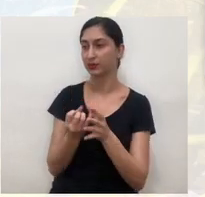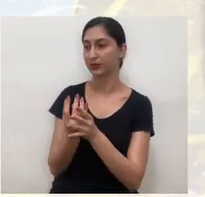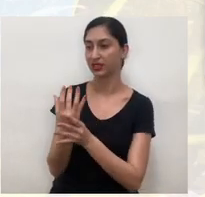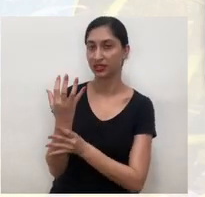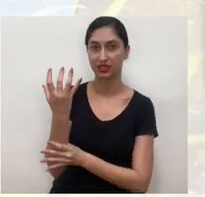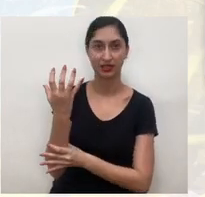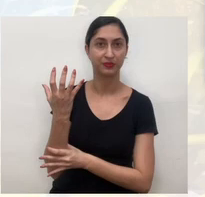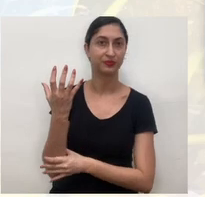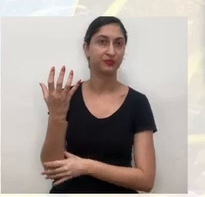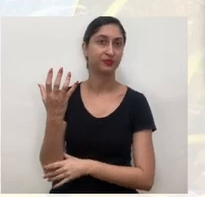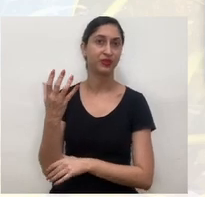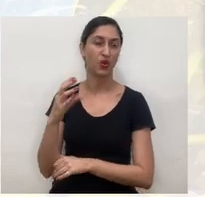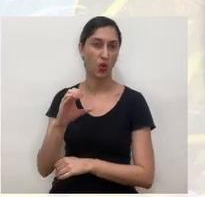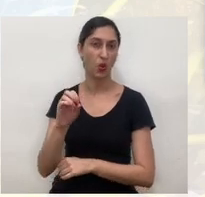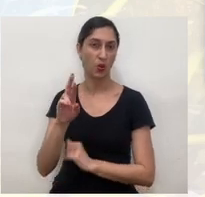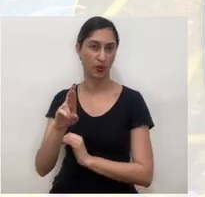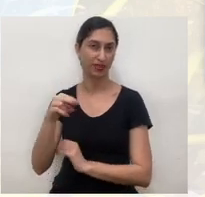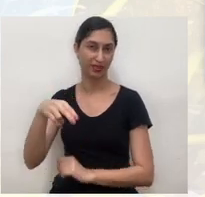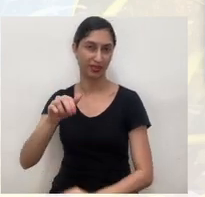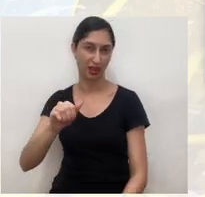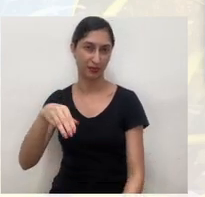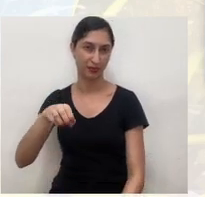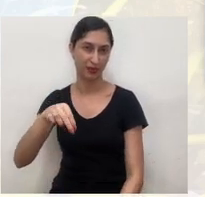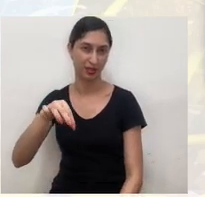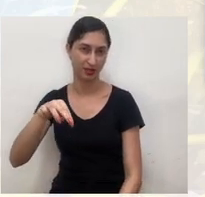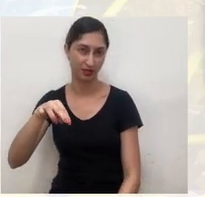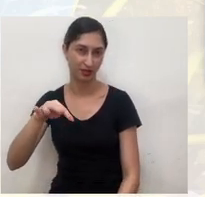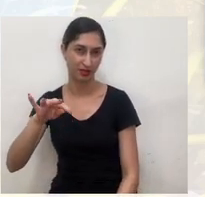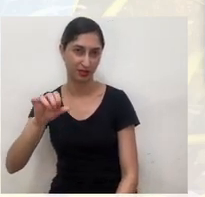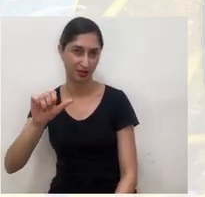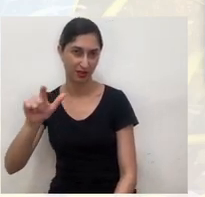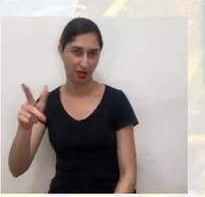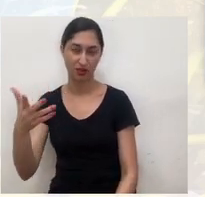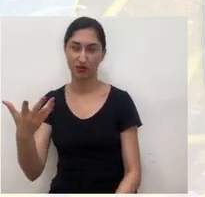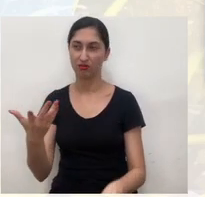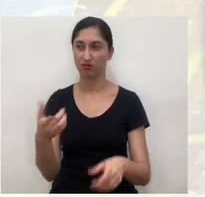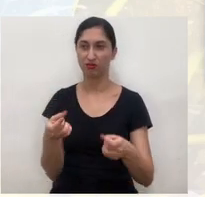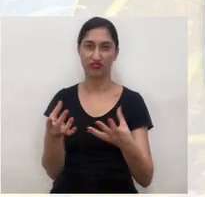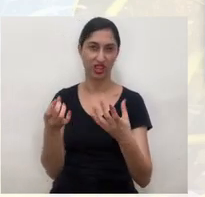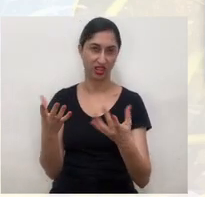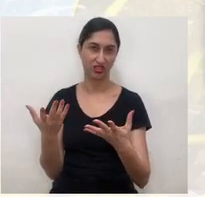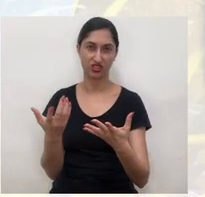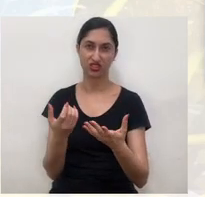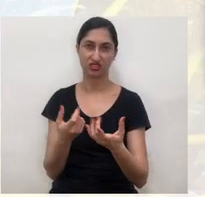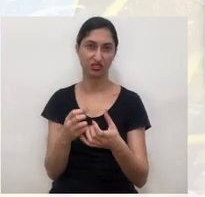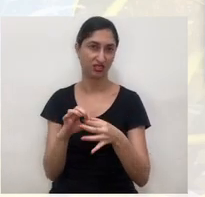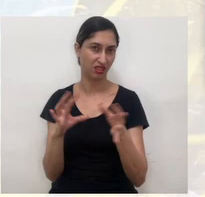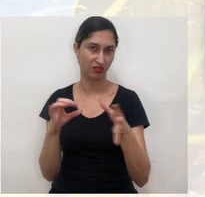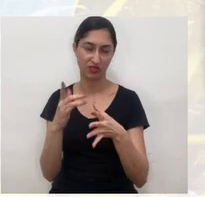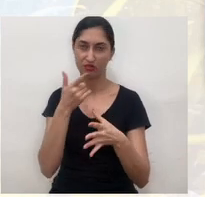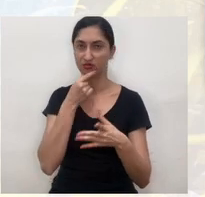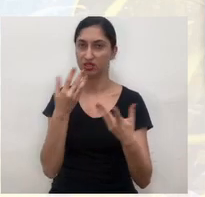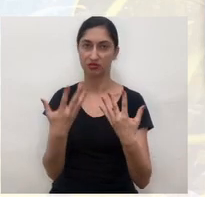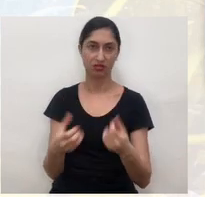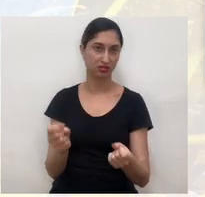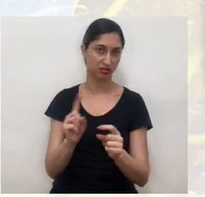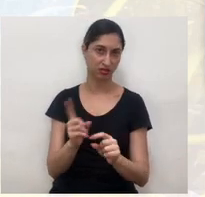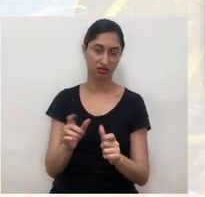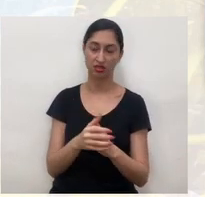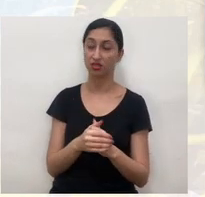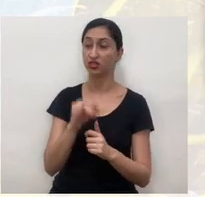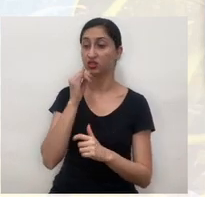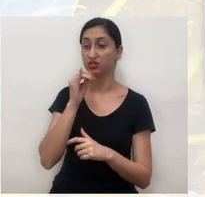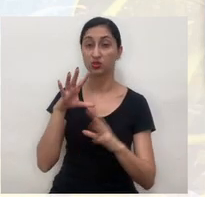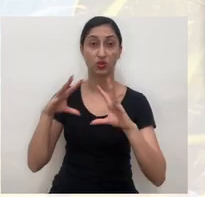chamadas ornamentais, né, à venda no mercado, né? Inclusive porque ele dizia que todas as plantas